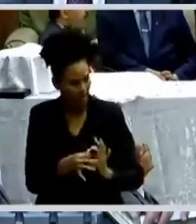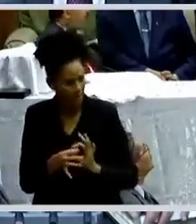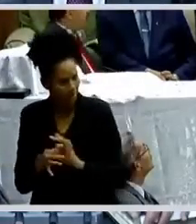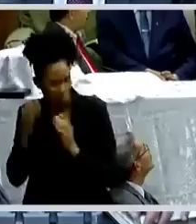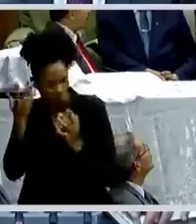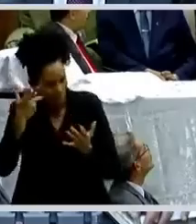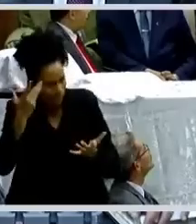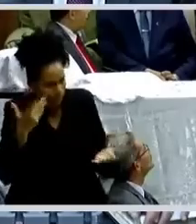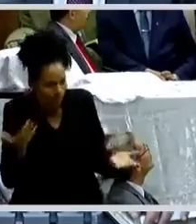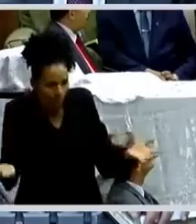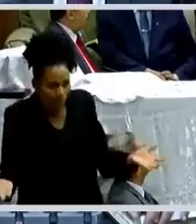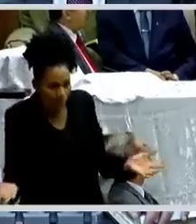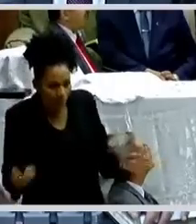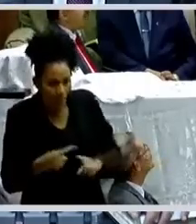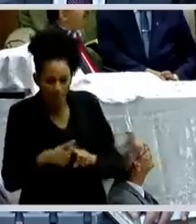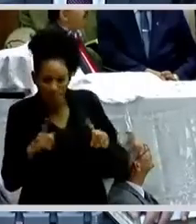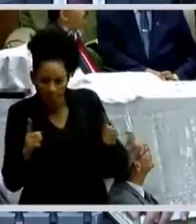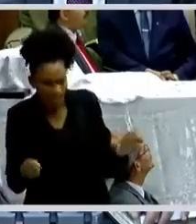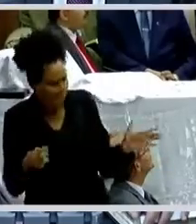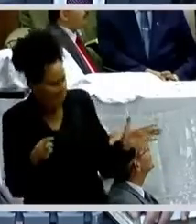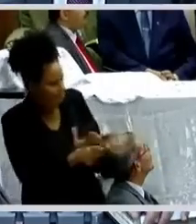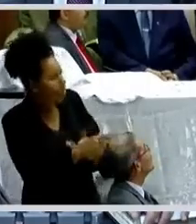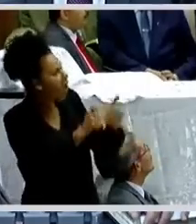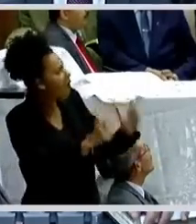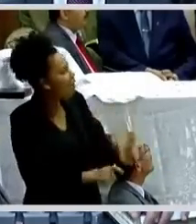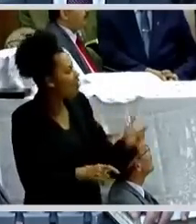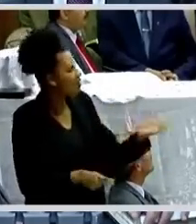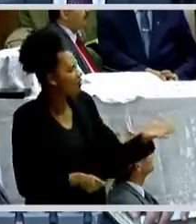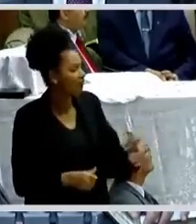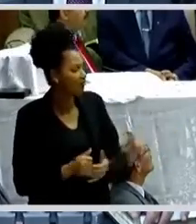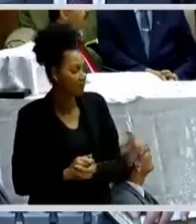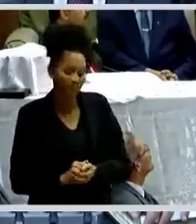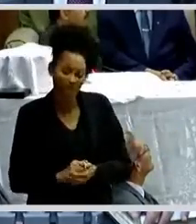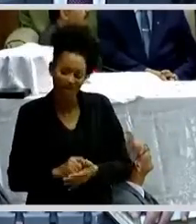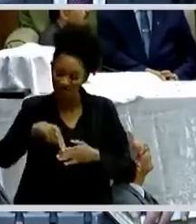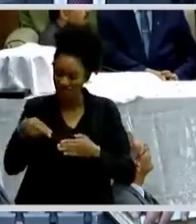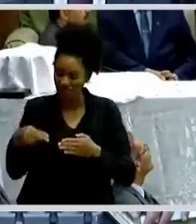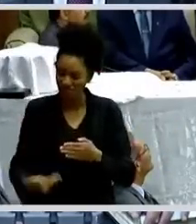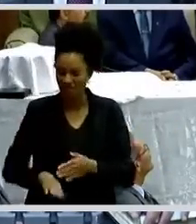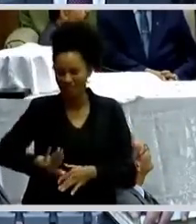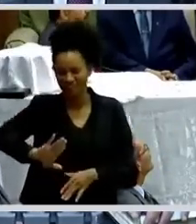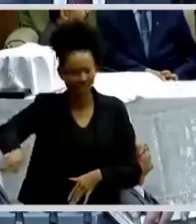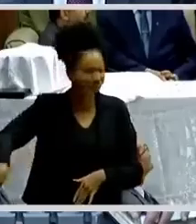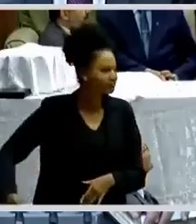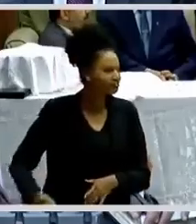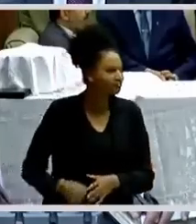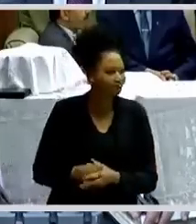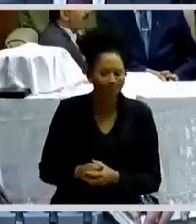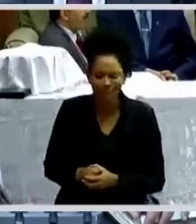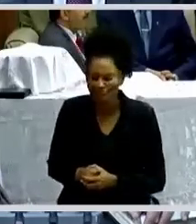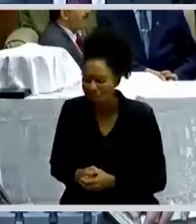natural. Mas quando perguntaram, ele é de onde? É de Nazaré, abafa.